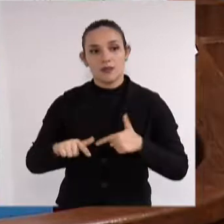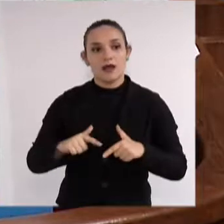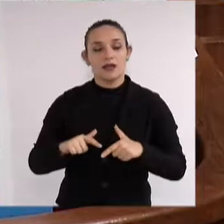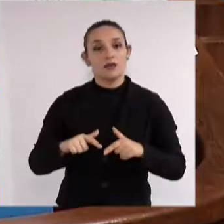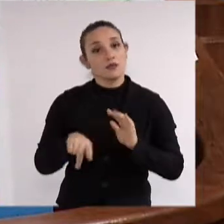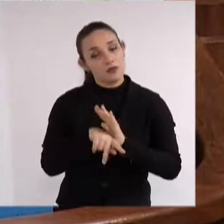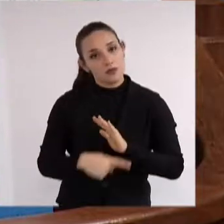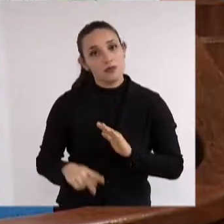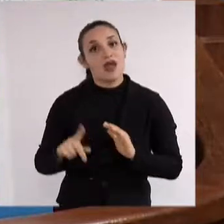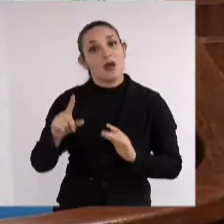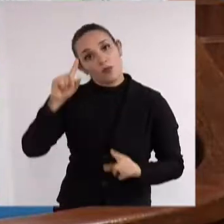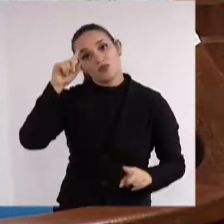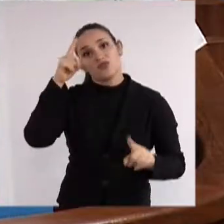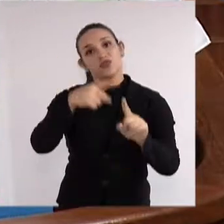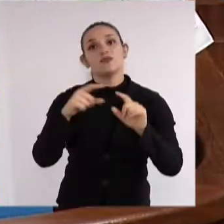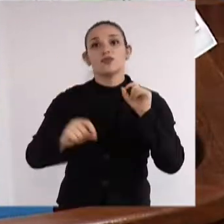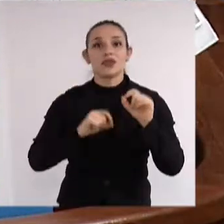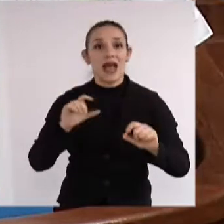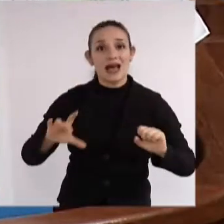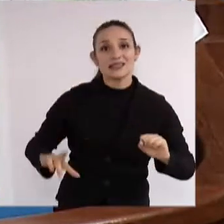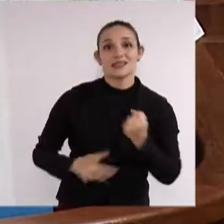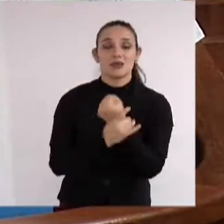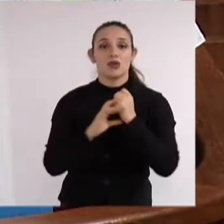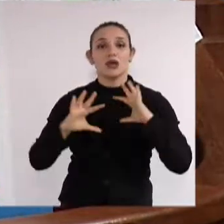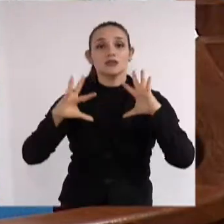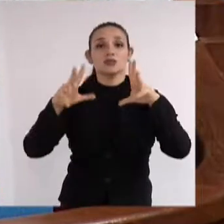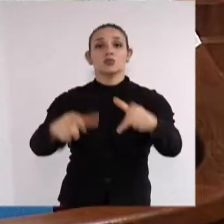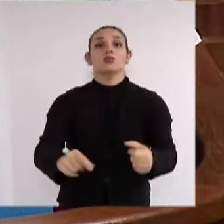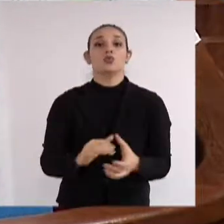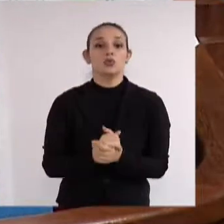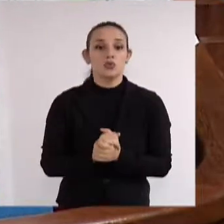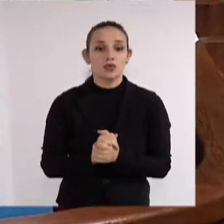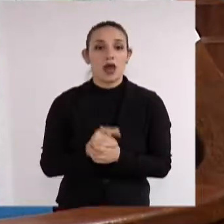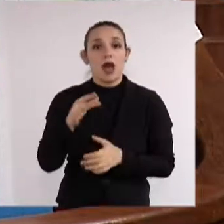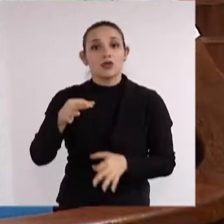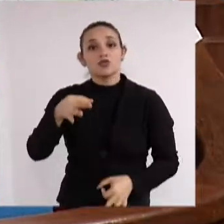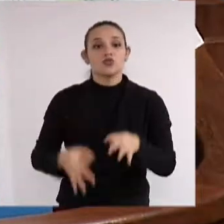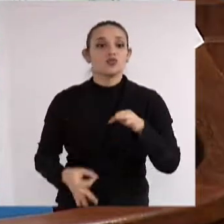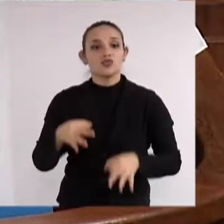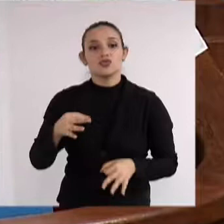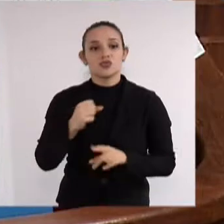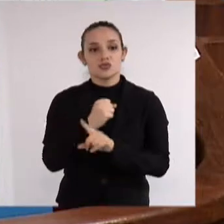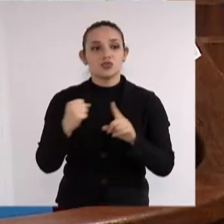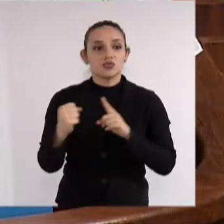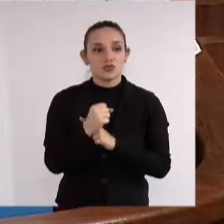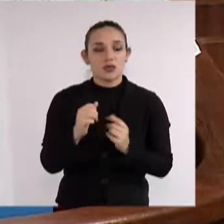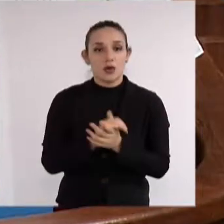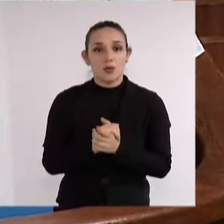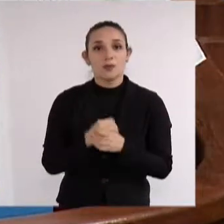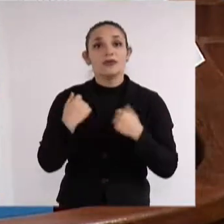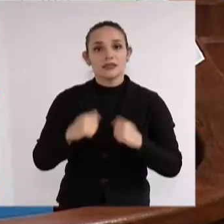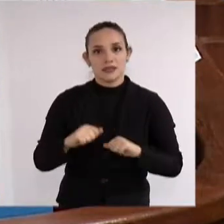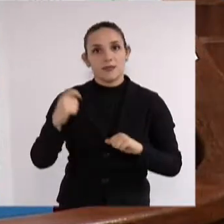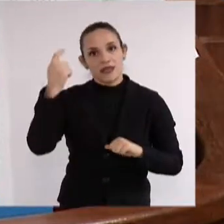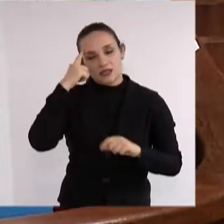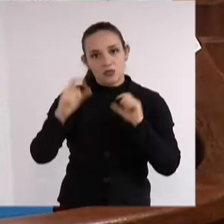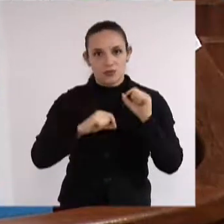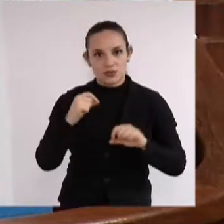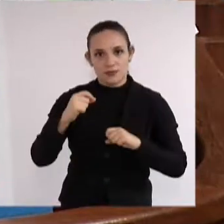iniciativa tem por fim assegurar a todos a existência digna, conforme ditamos da Justiça Social, observados os seguintes princípios: soberania